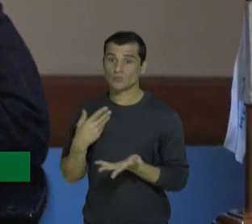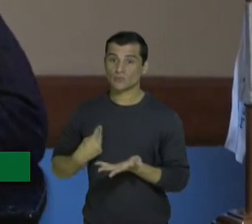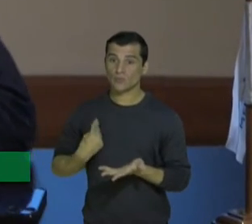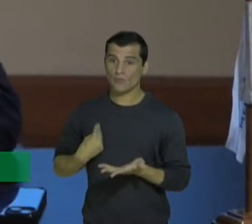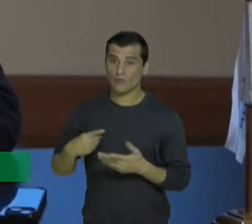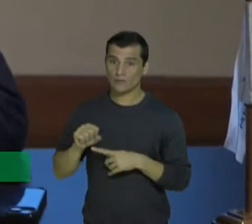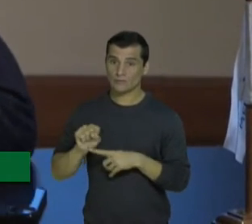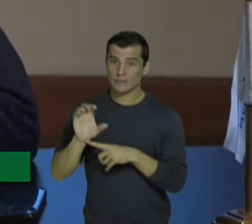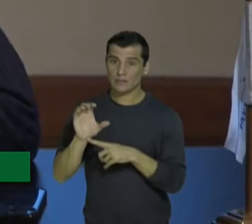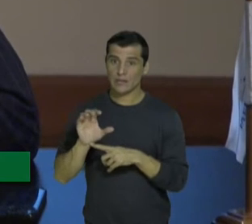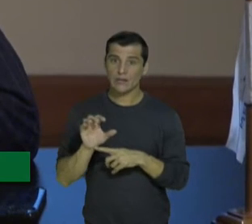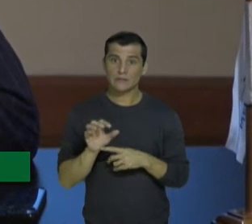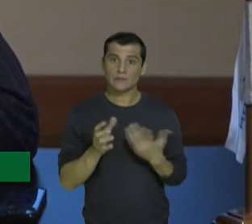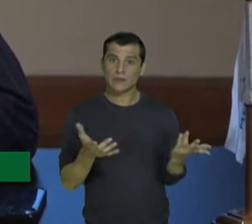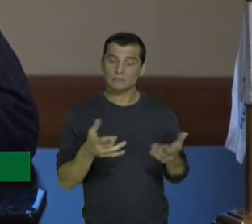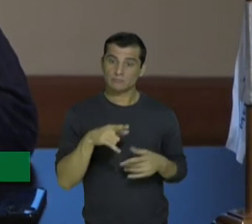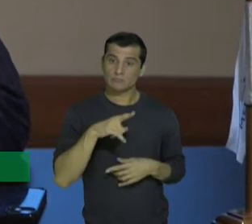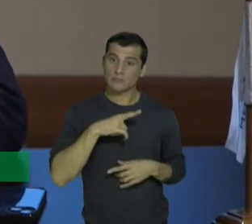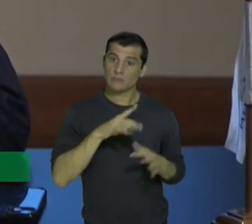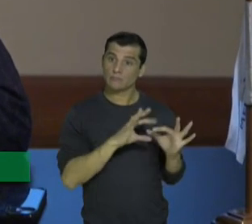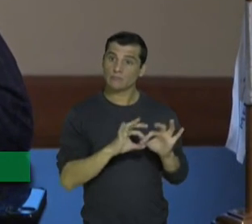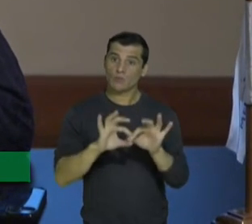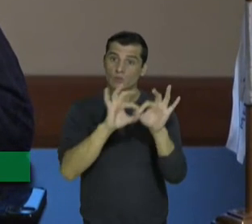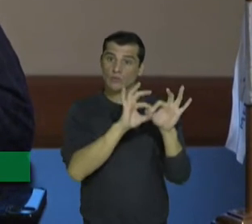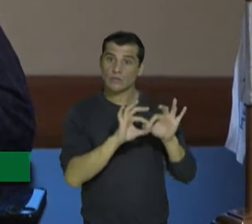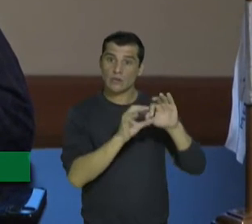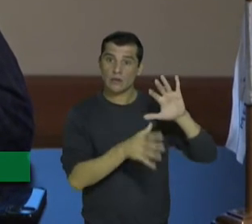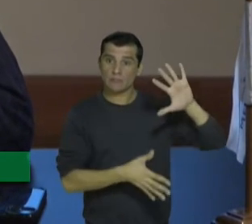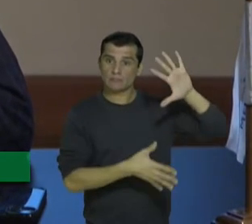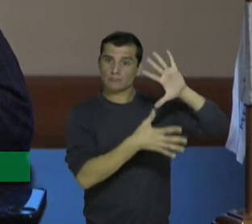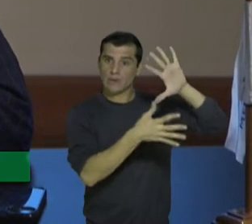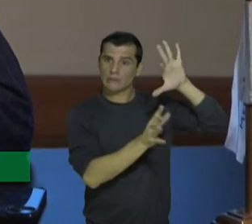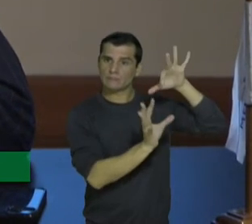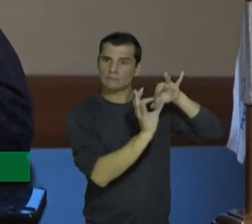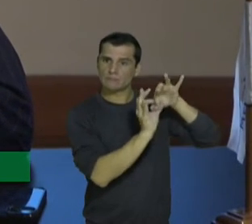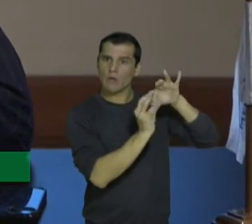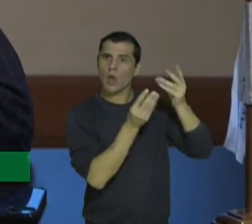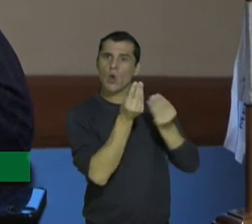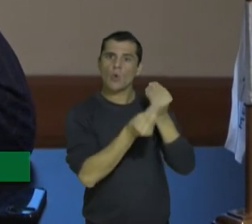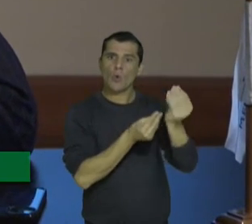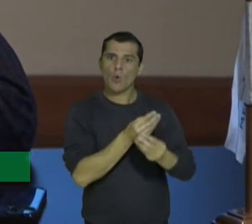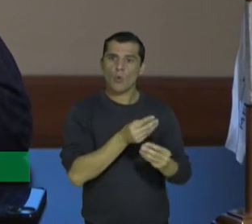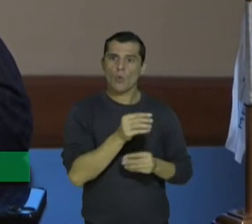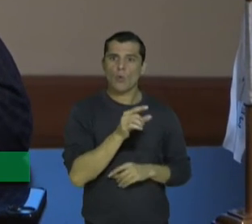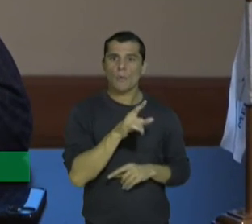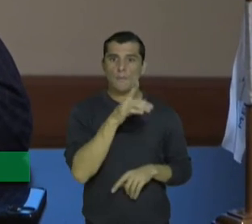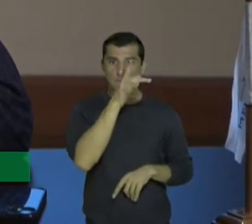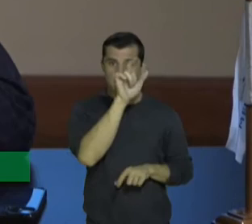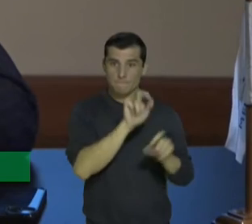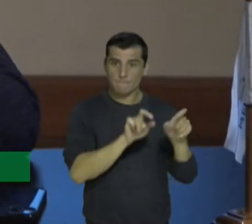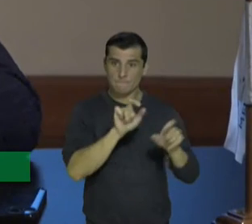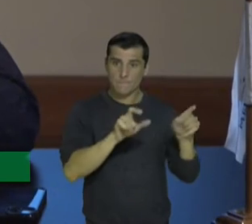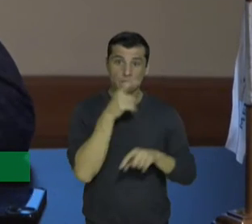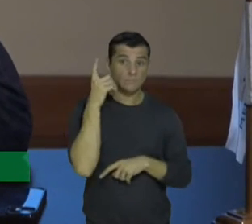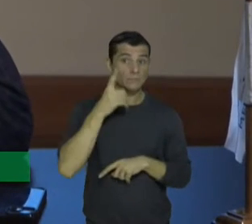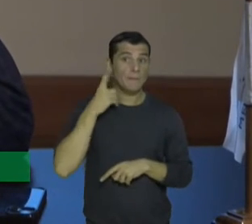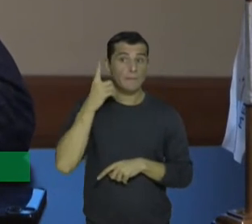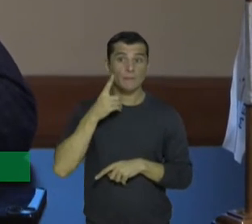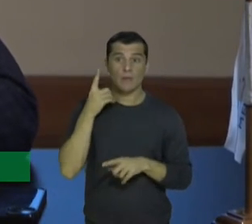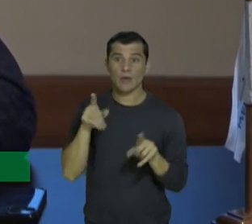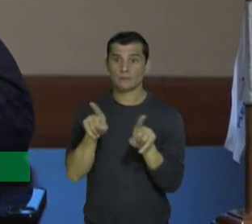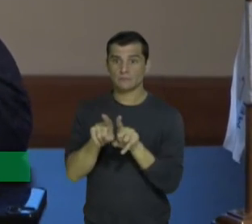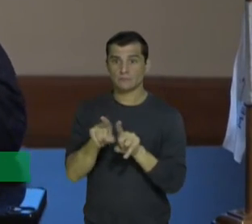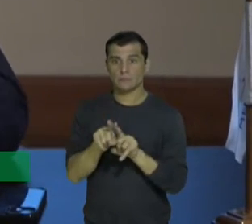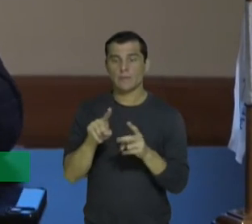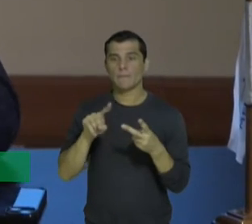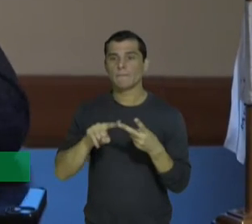a interamericana exato de parlamentares também queria eh cumprimentar o deputado Fernando kellin